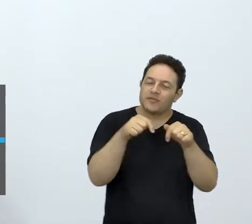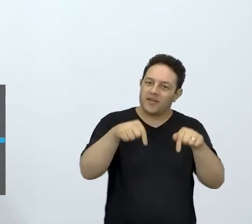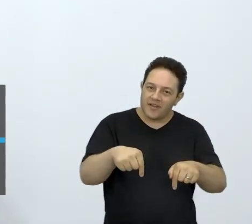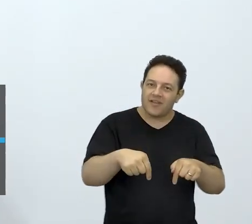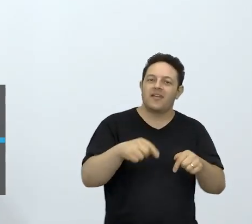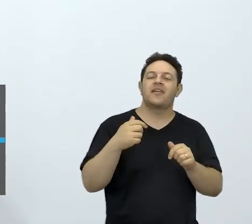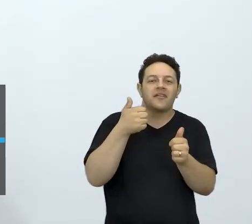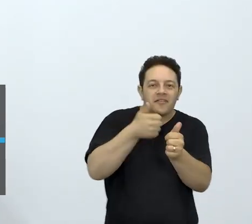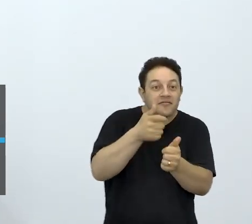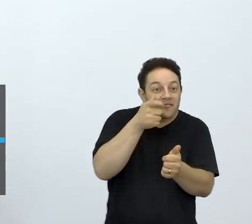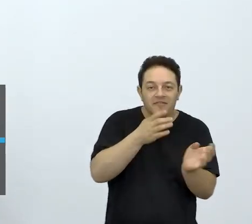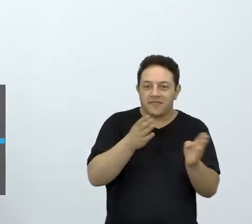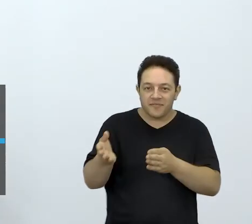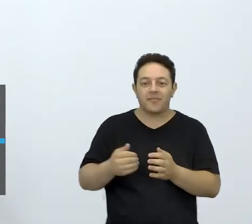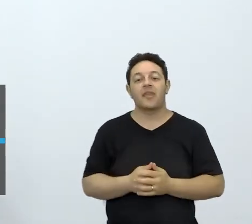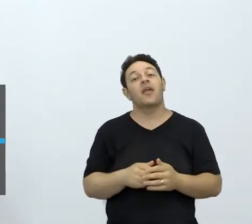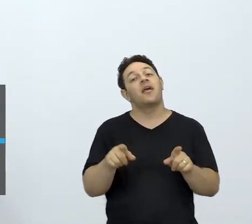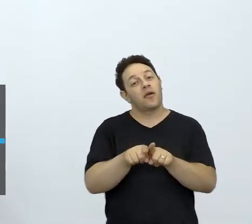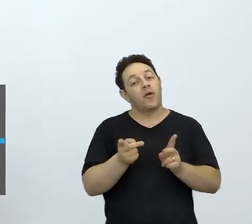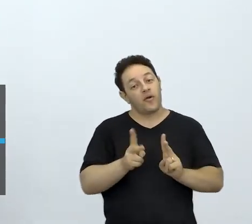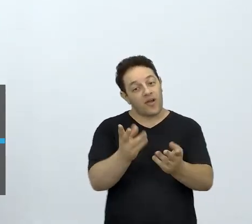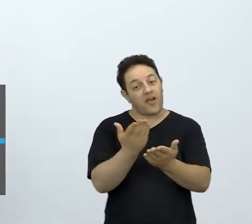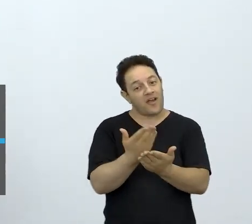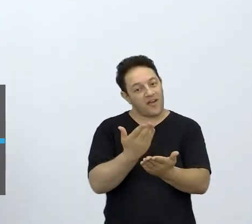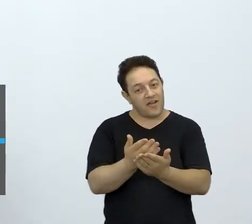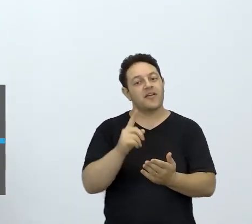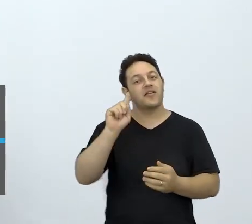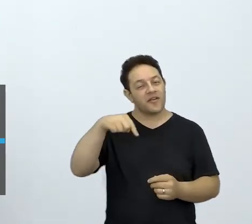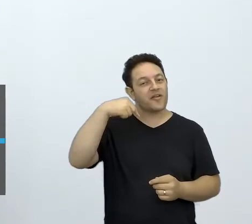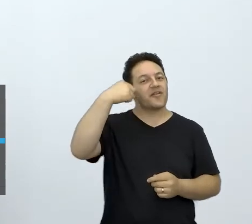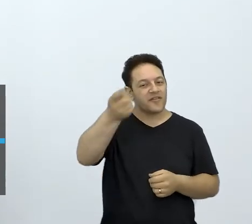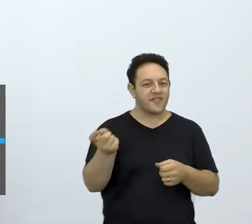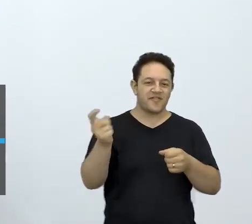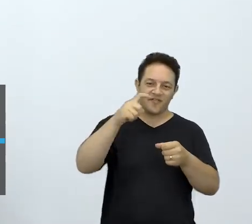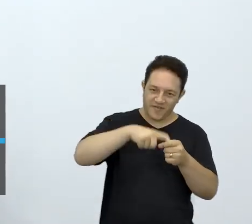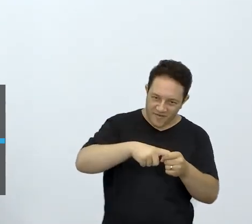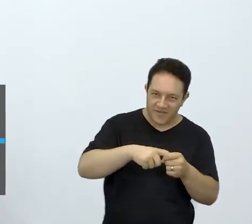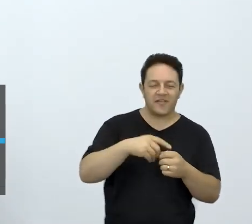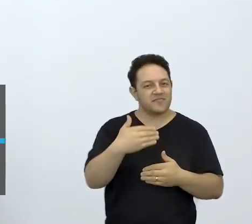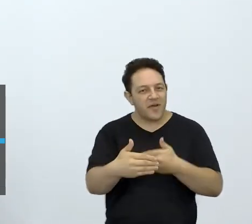acompanhado a gente até agora. E a continuidade dessa aula, nós voltamos e vamos